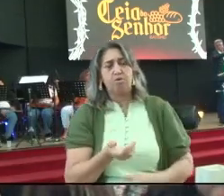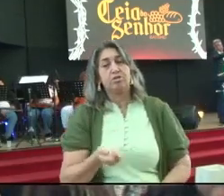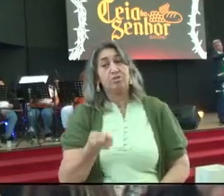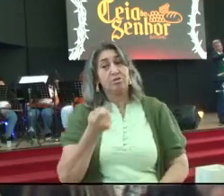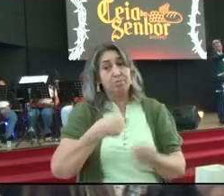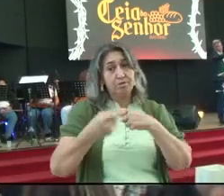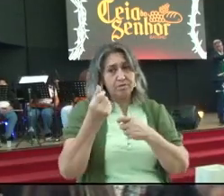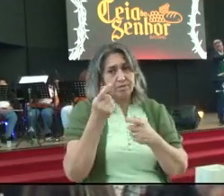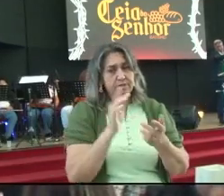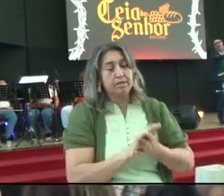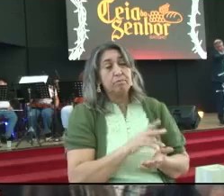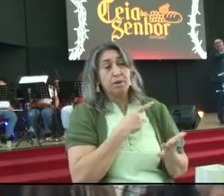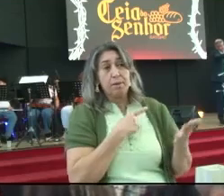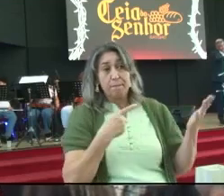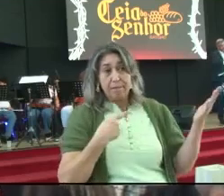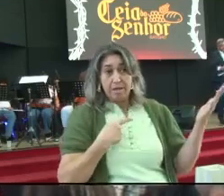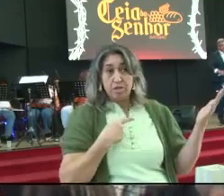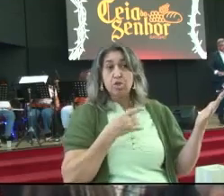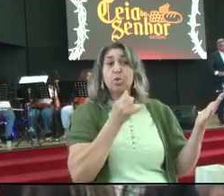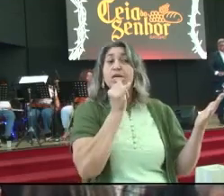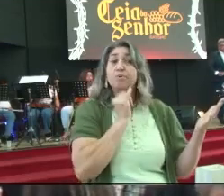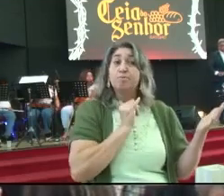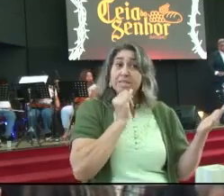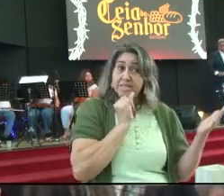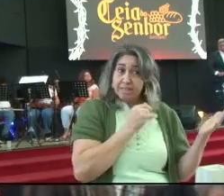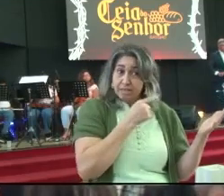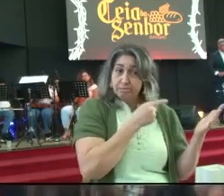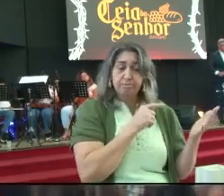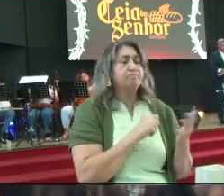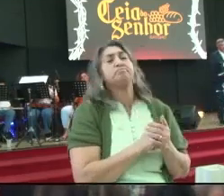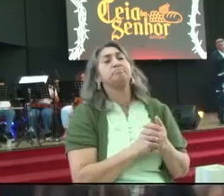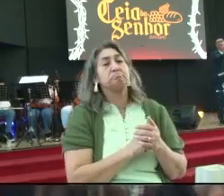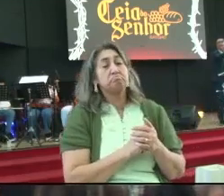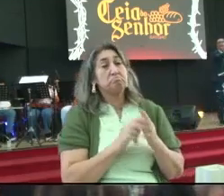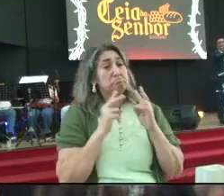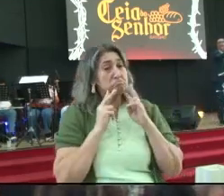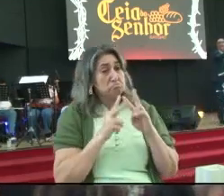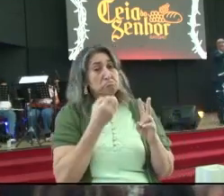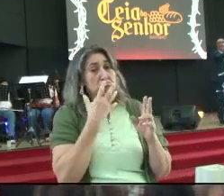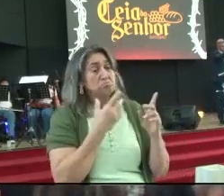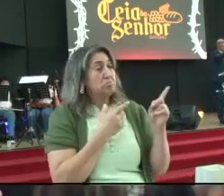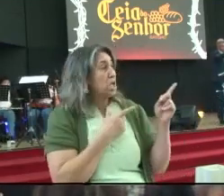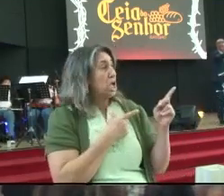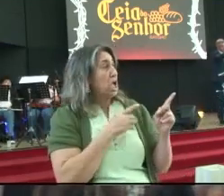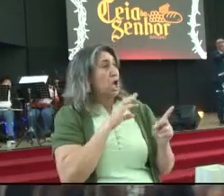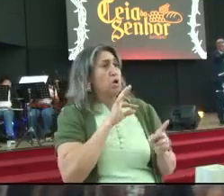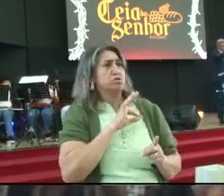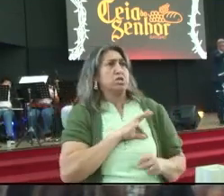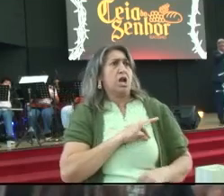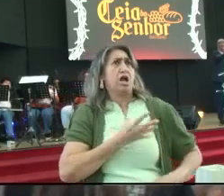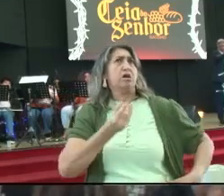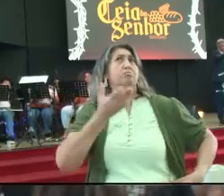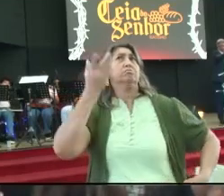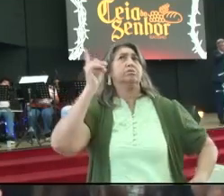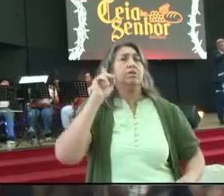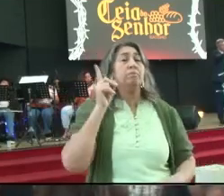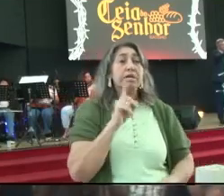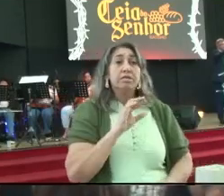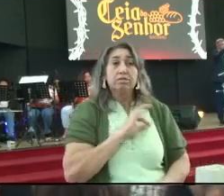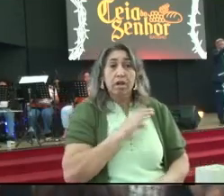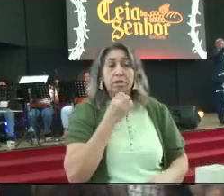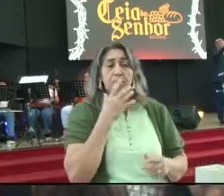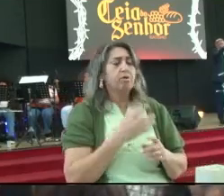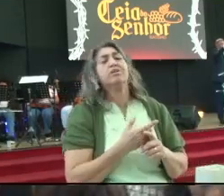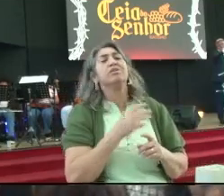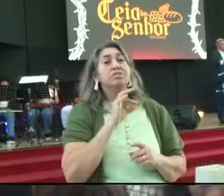pastor Oswaldo é um exemplo disso. Ele não ganha tão mal, ainda então. Mas ele